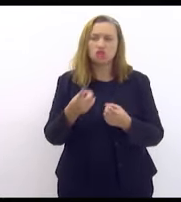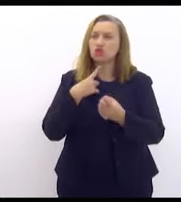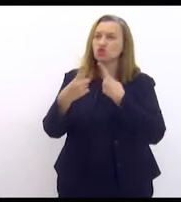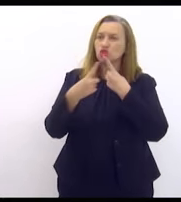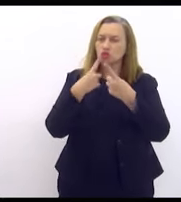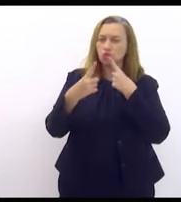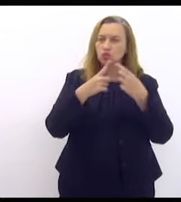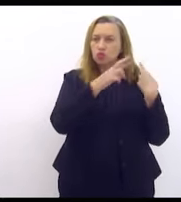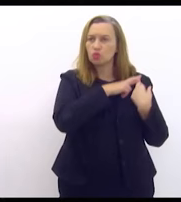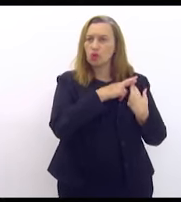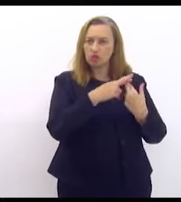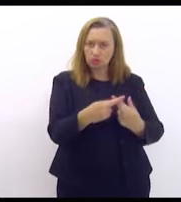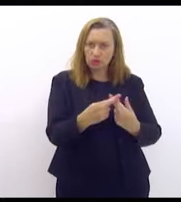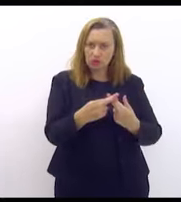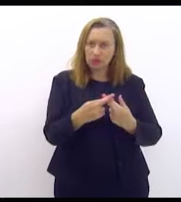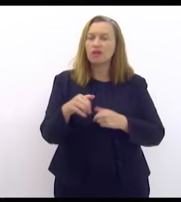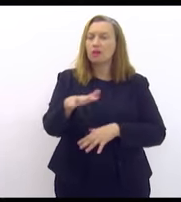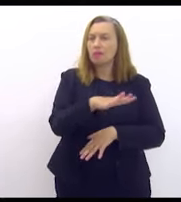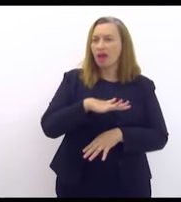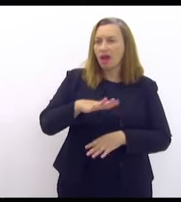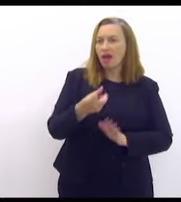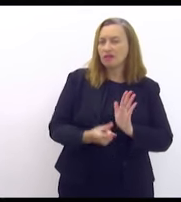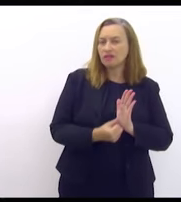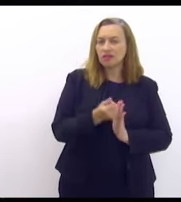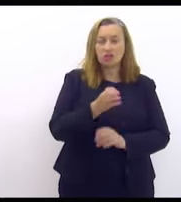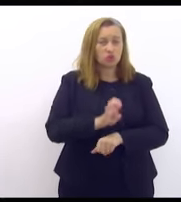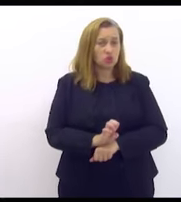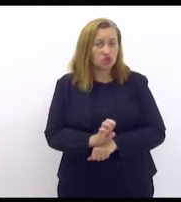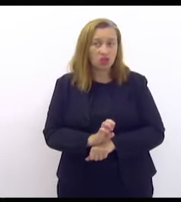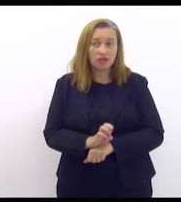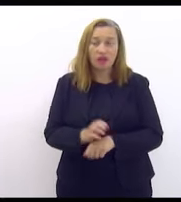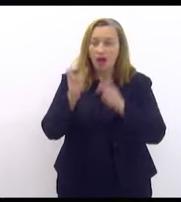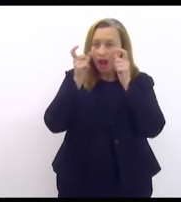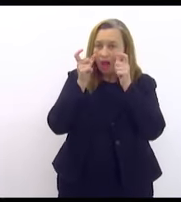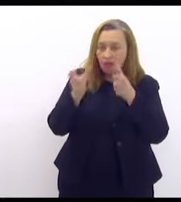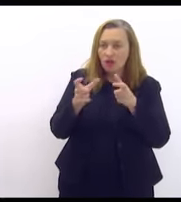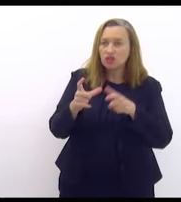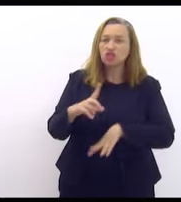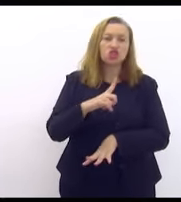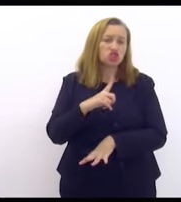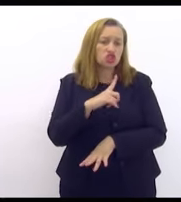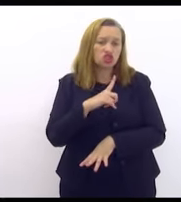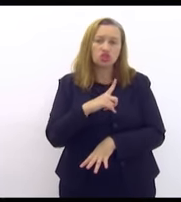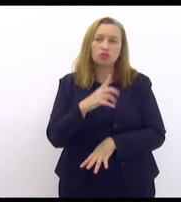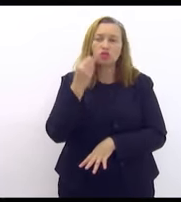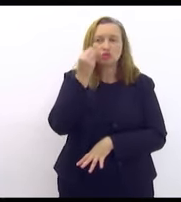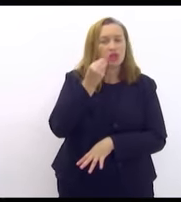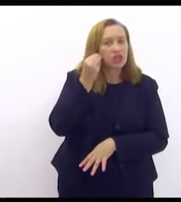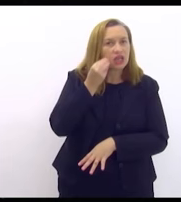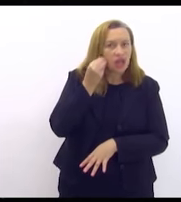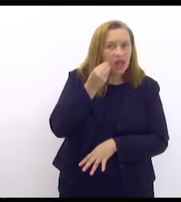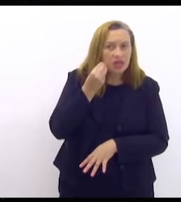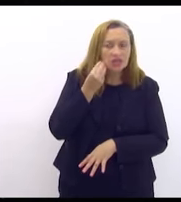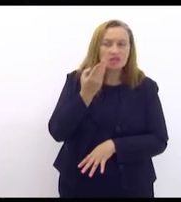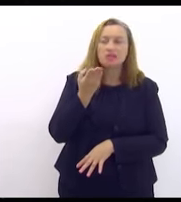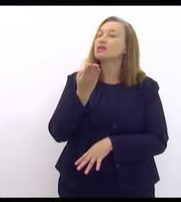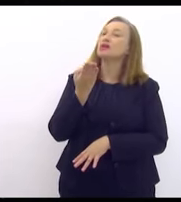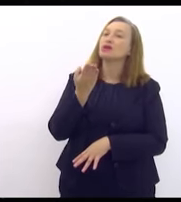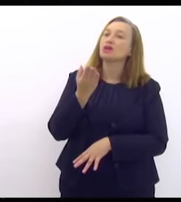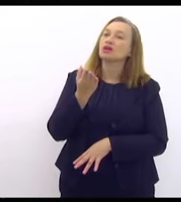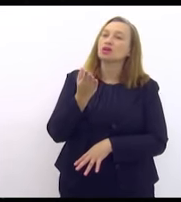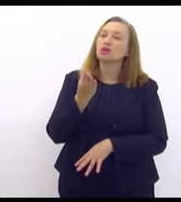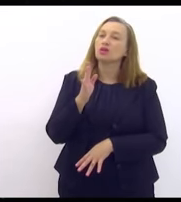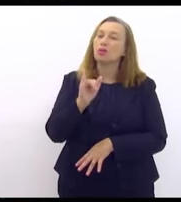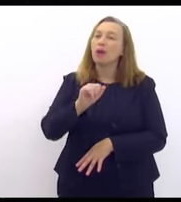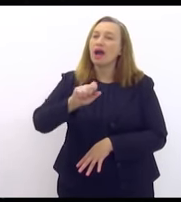dos responsáveis pela área financeira do Estado, alertando que tínhamos vivido um momento em que o barril do petróleo